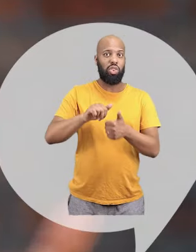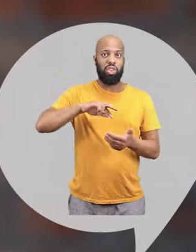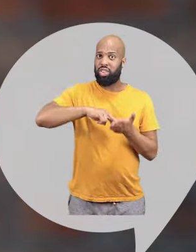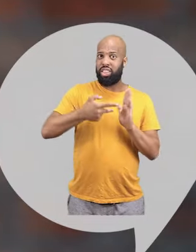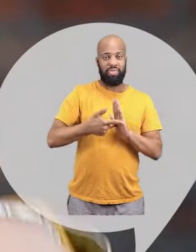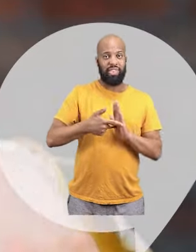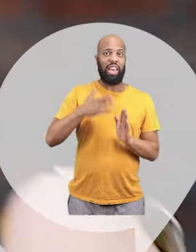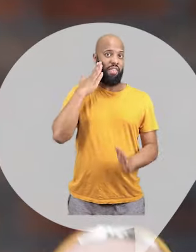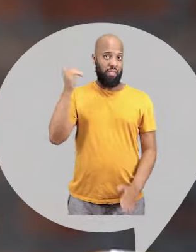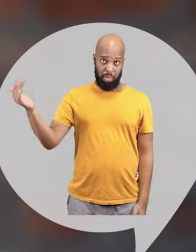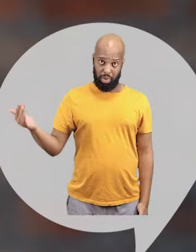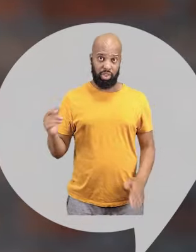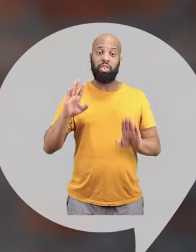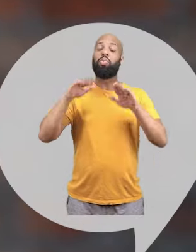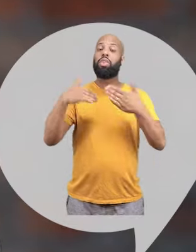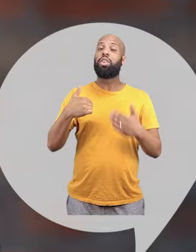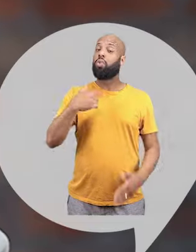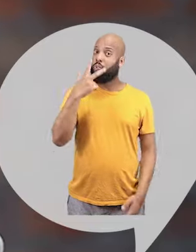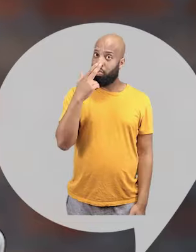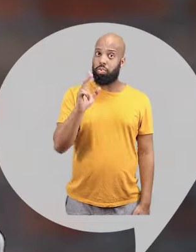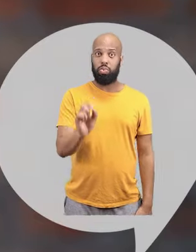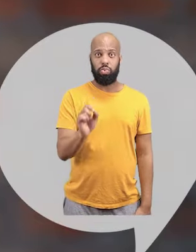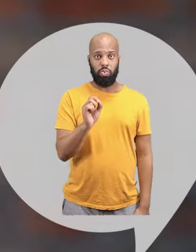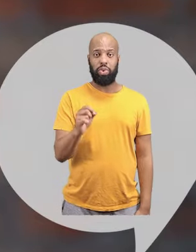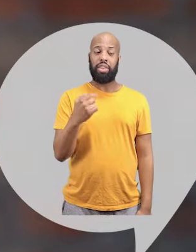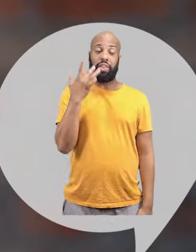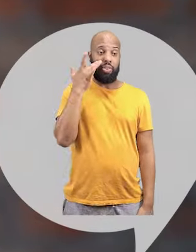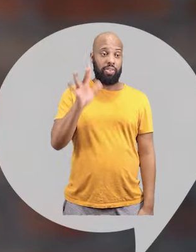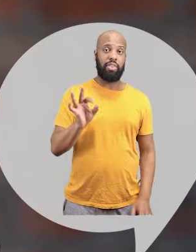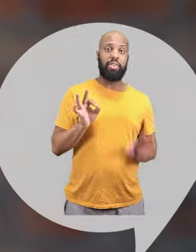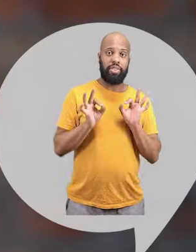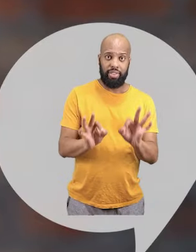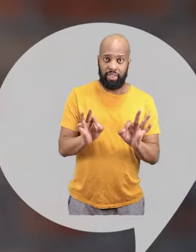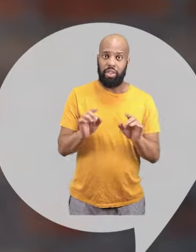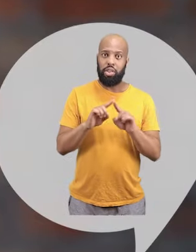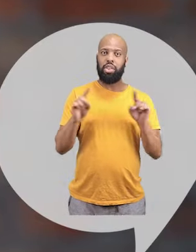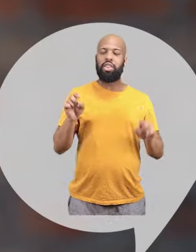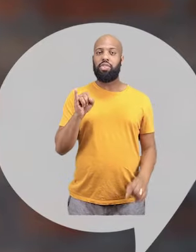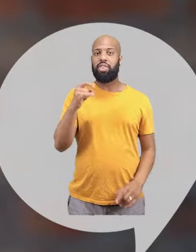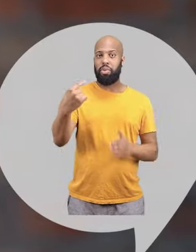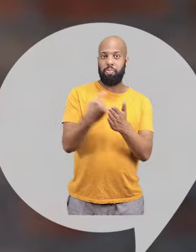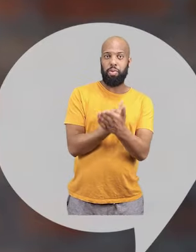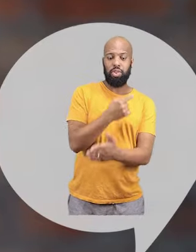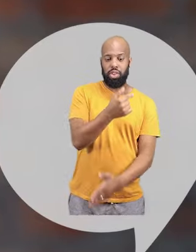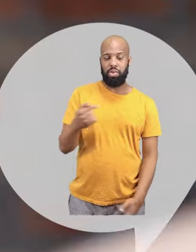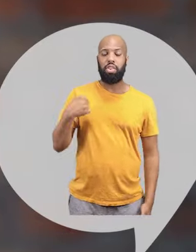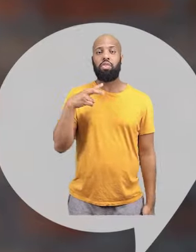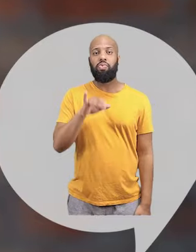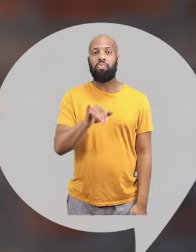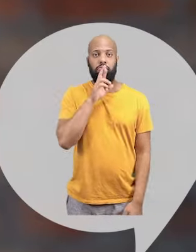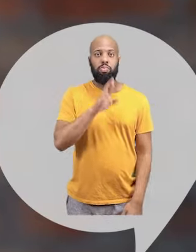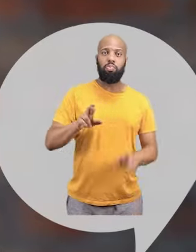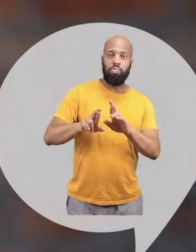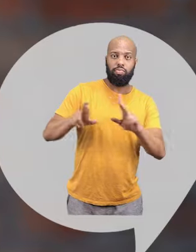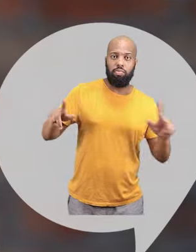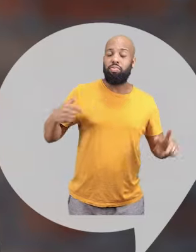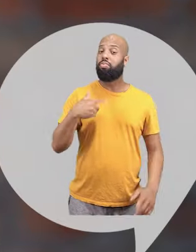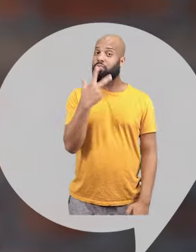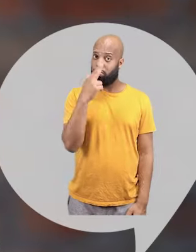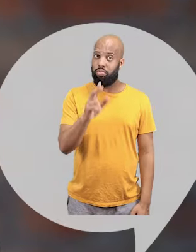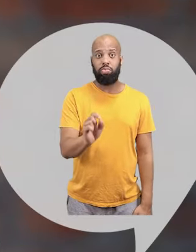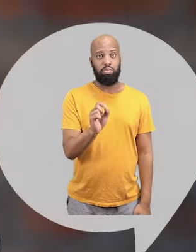dizer sucesso eu acho eu acho não tenho certeza se você me perguntar Daqui a uma semana talvez te dê uma resposta diferente mas